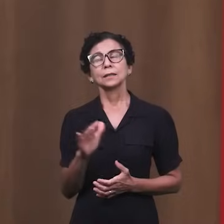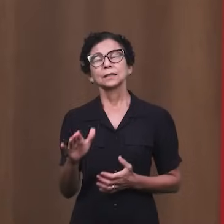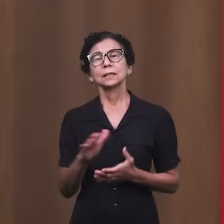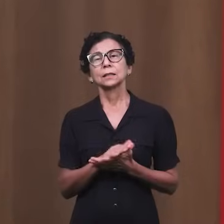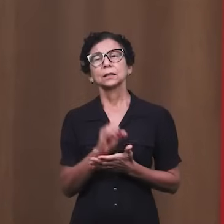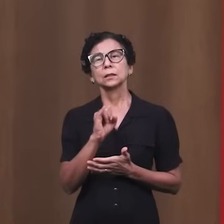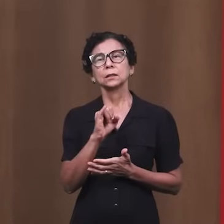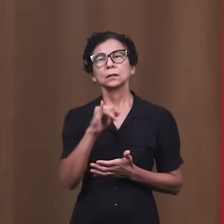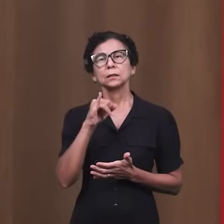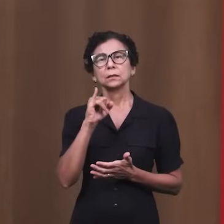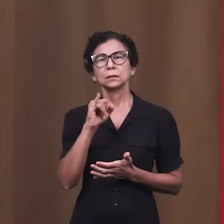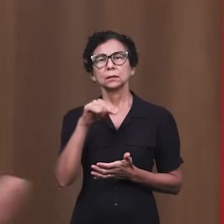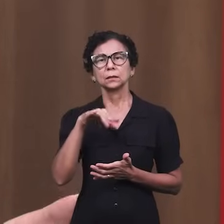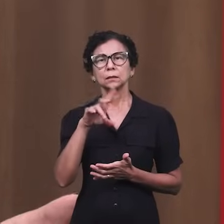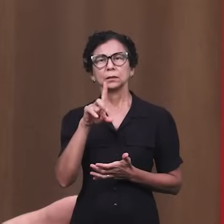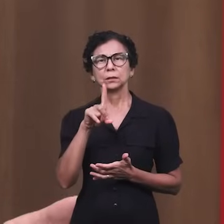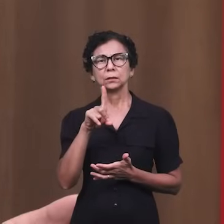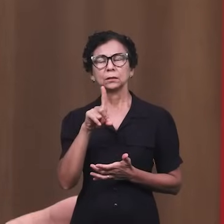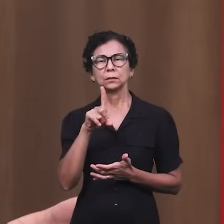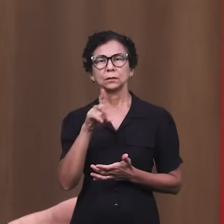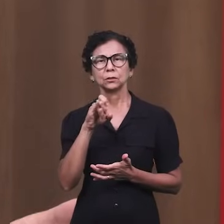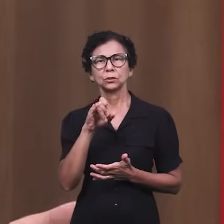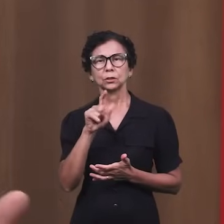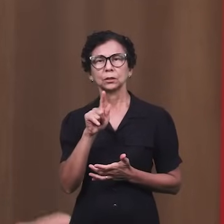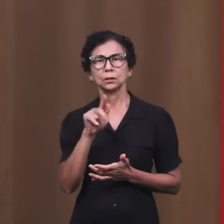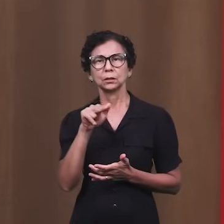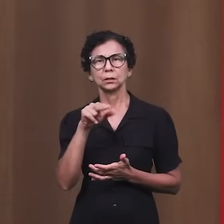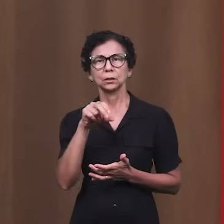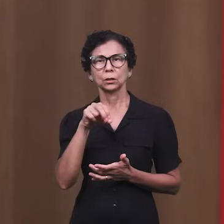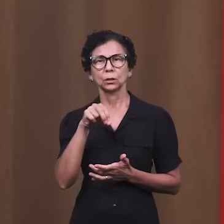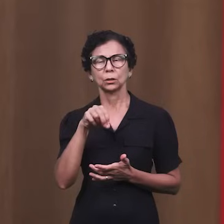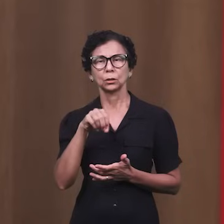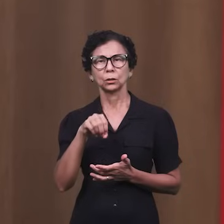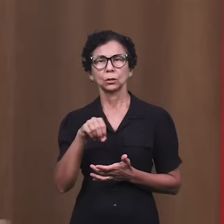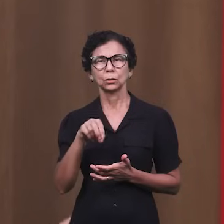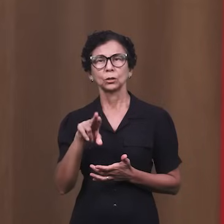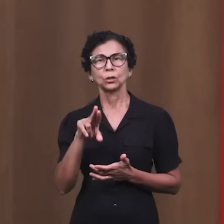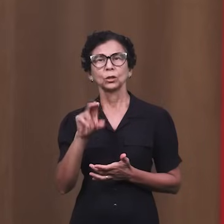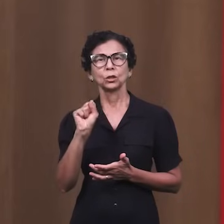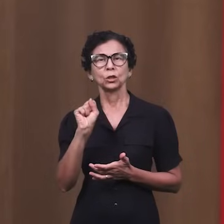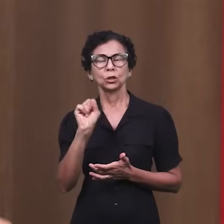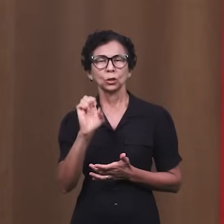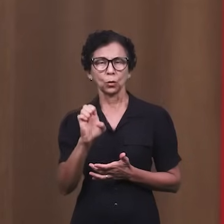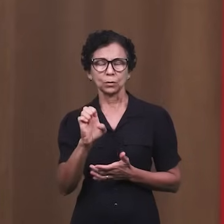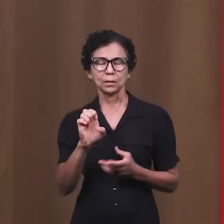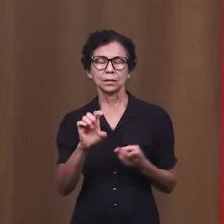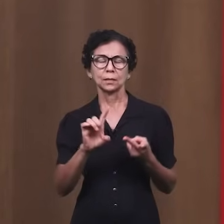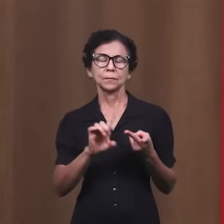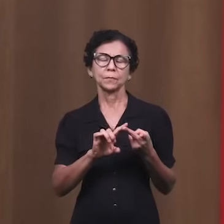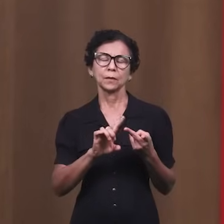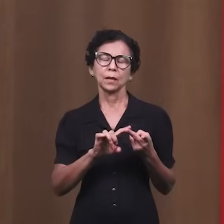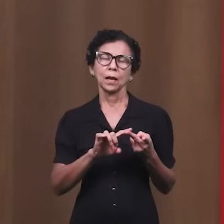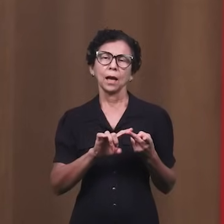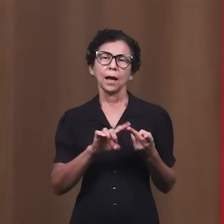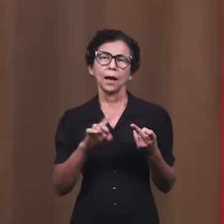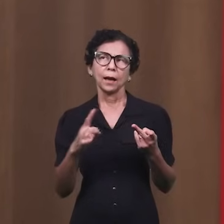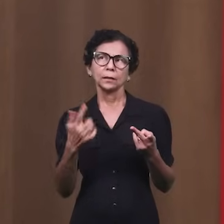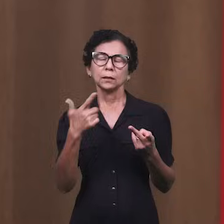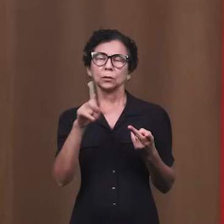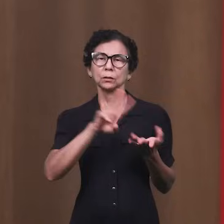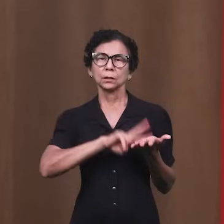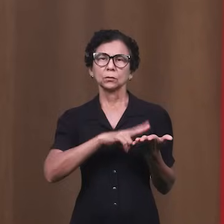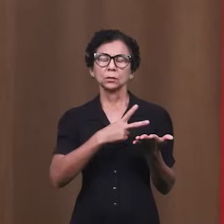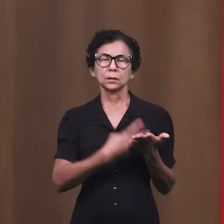se aborreceu Às vezes o adolescente eu que tenho filho meu filho quando era adolescente pediu uma bíblia com uma tradução